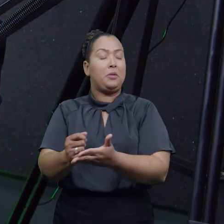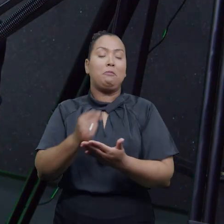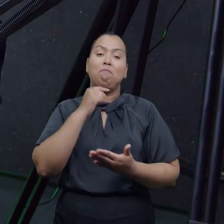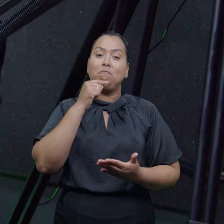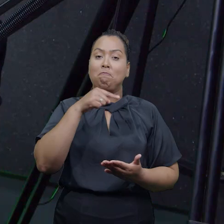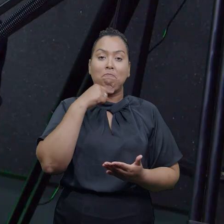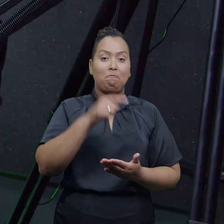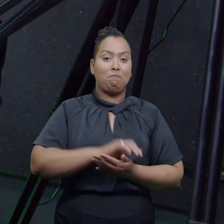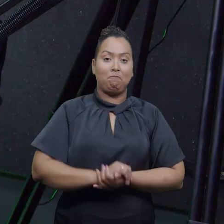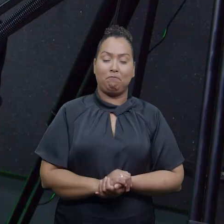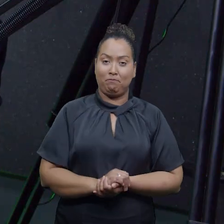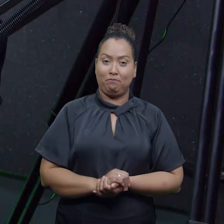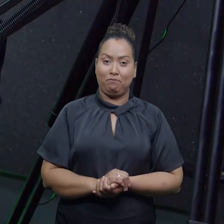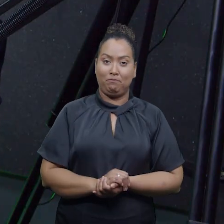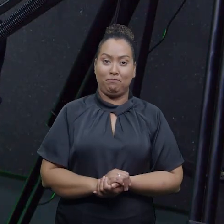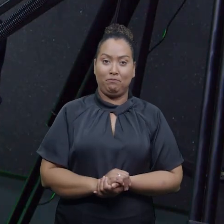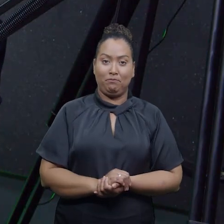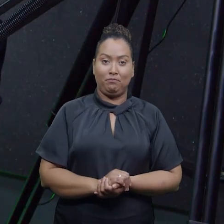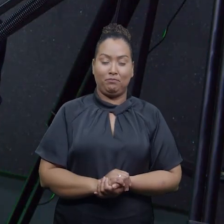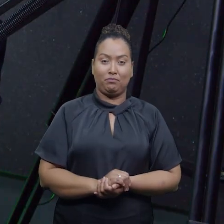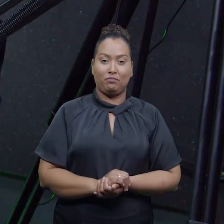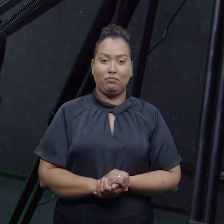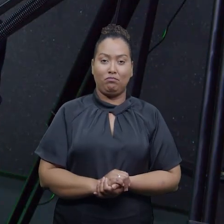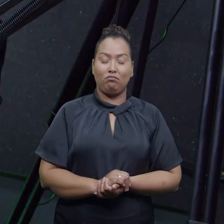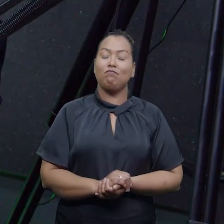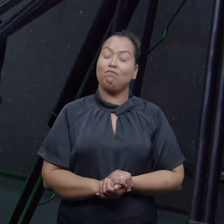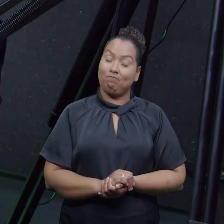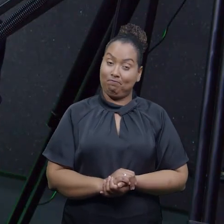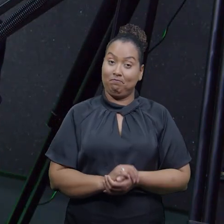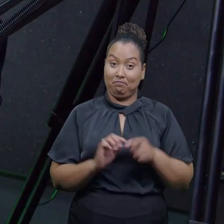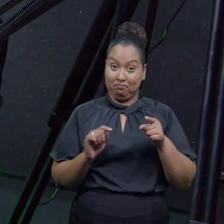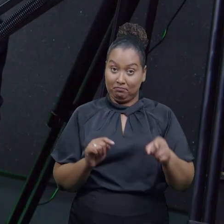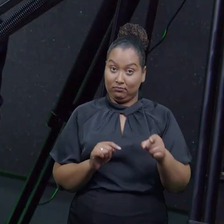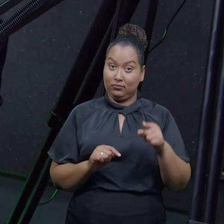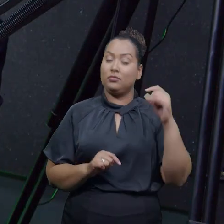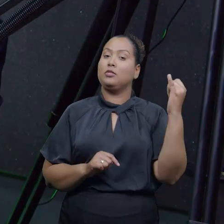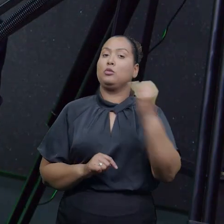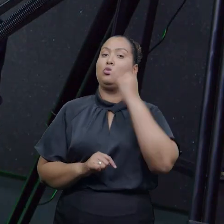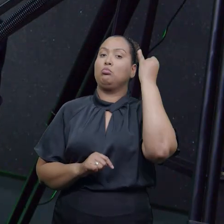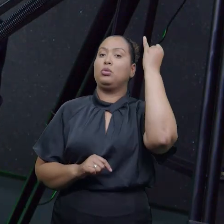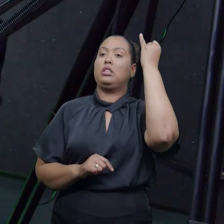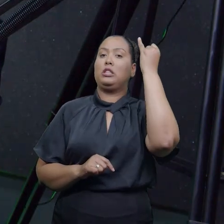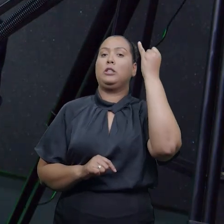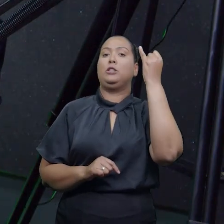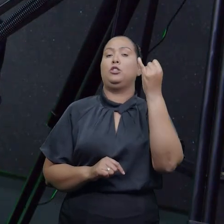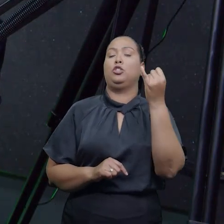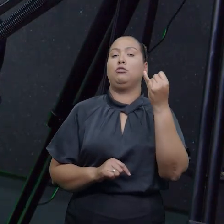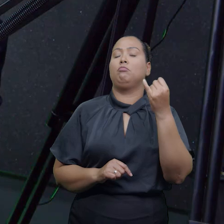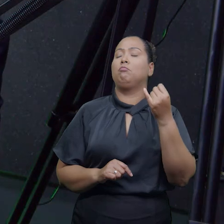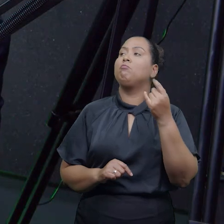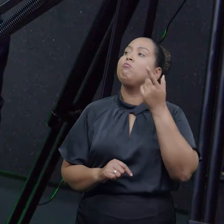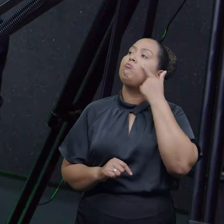abrigo. Então, essa é uma diretriz